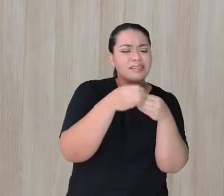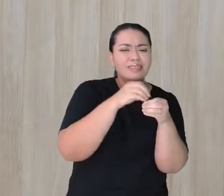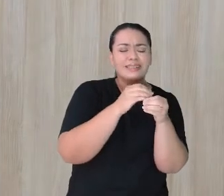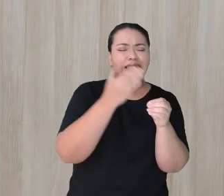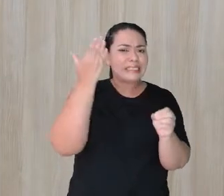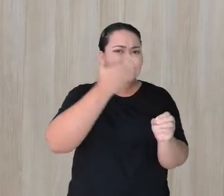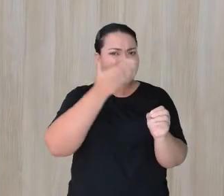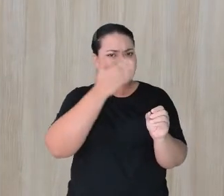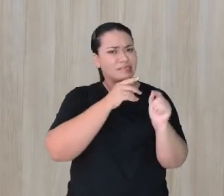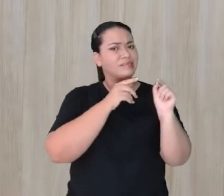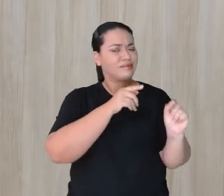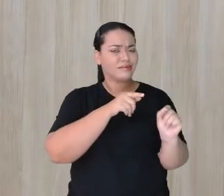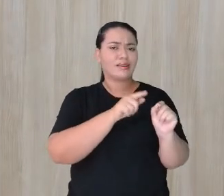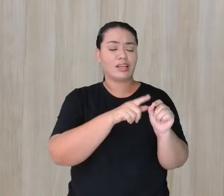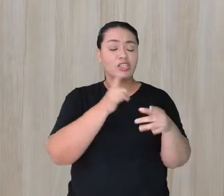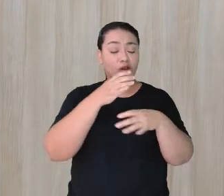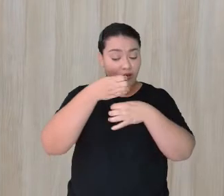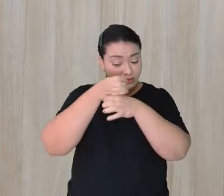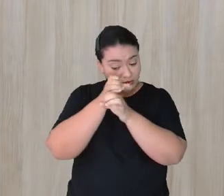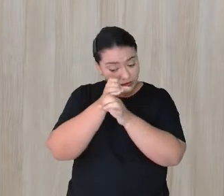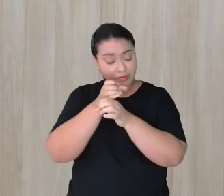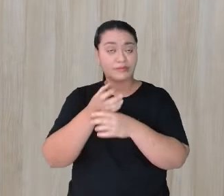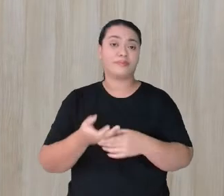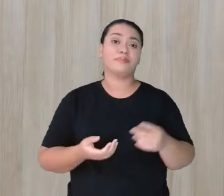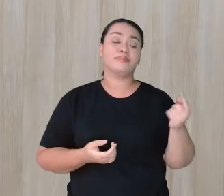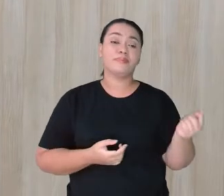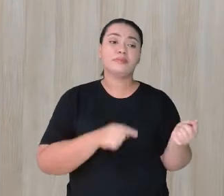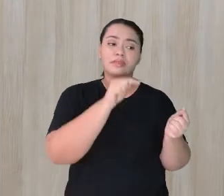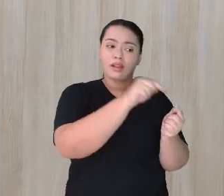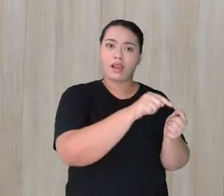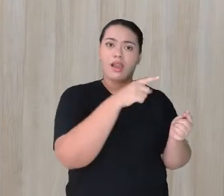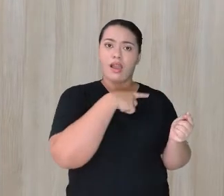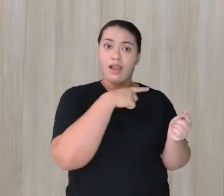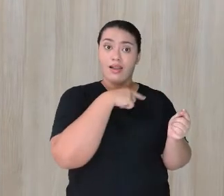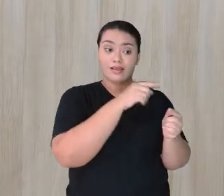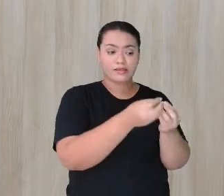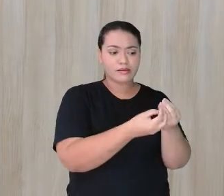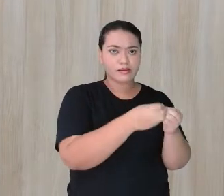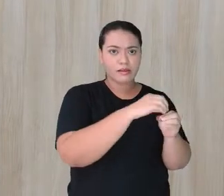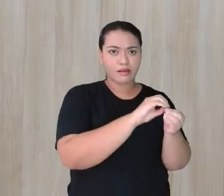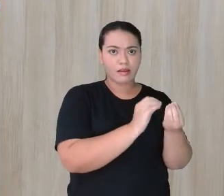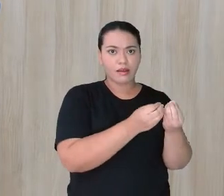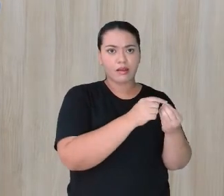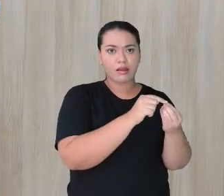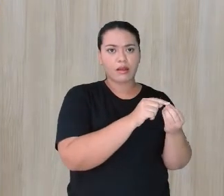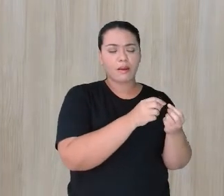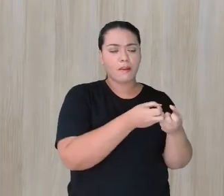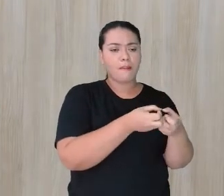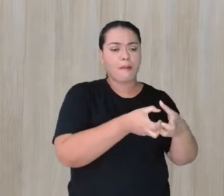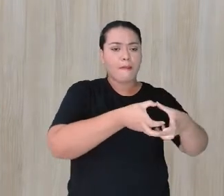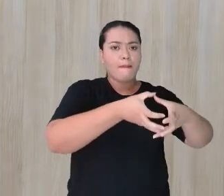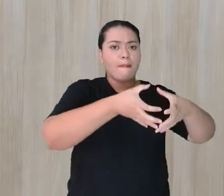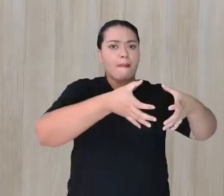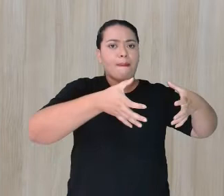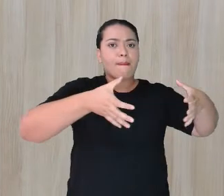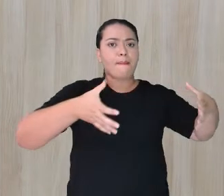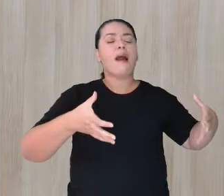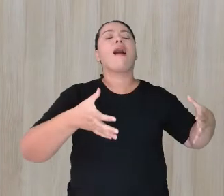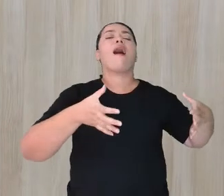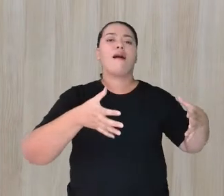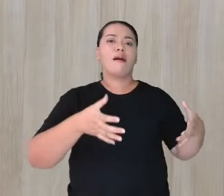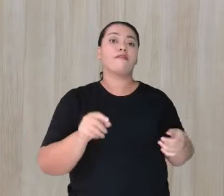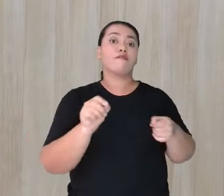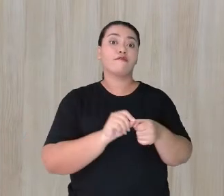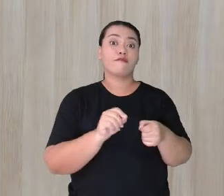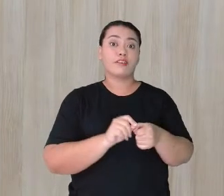tão minúsculo que nós não podemos ver a olho nu. Então, essas células, elas vão se multiplicando e vão